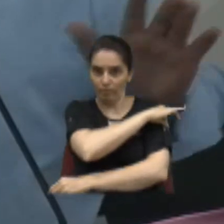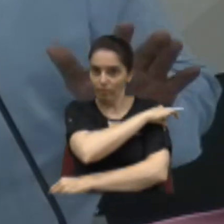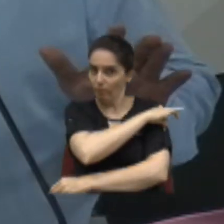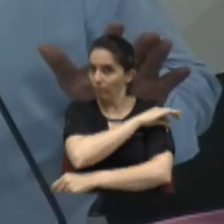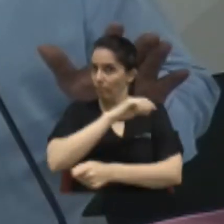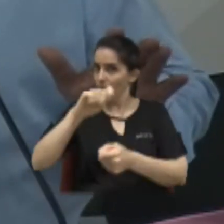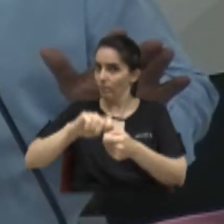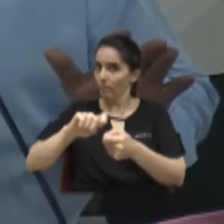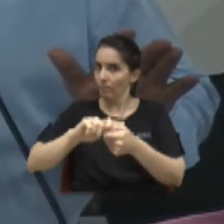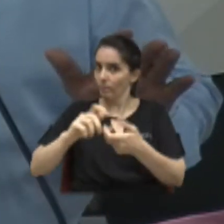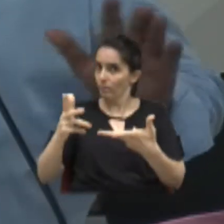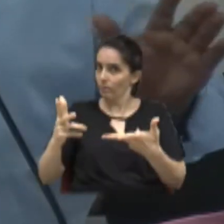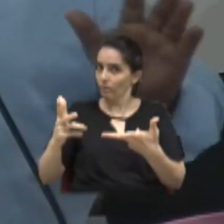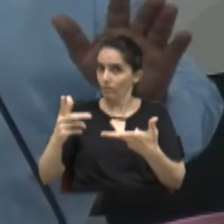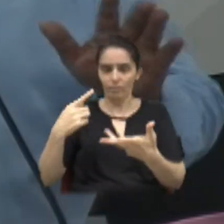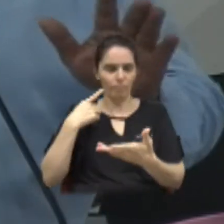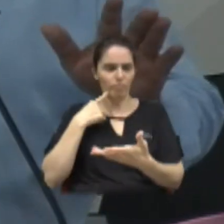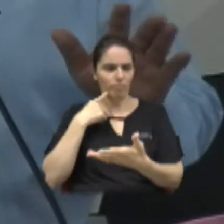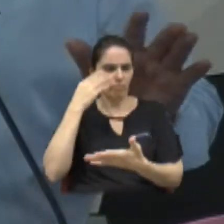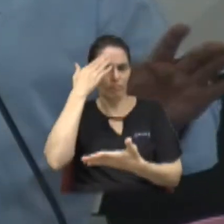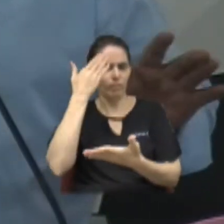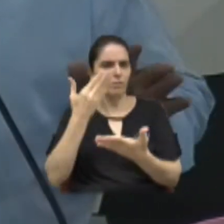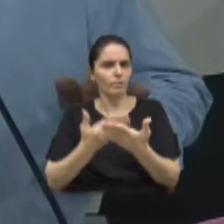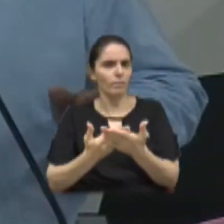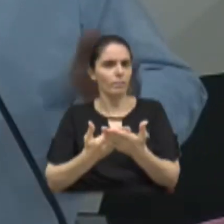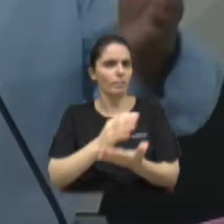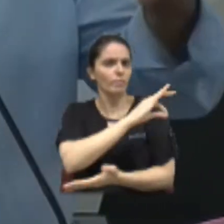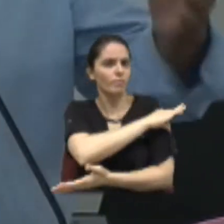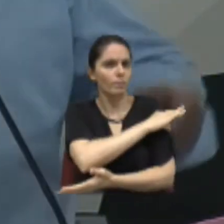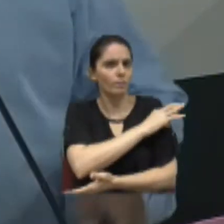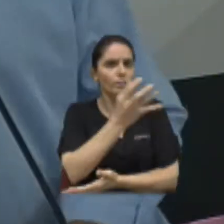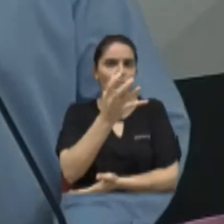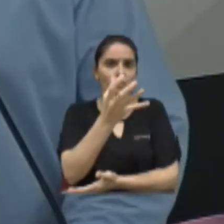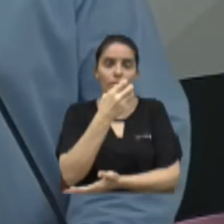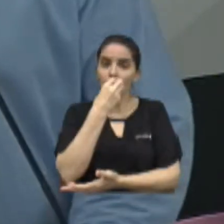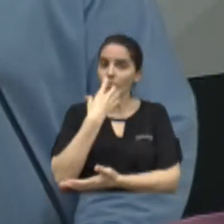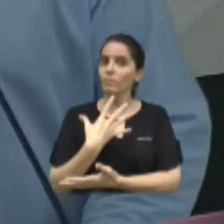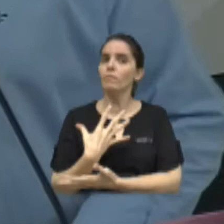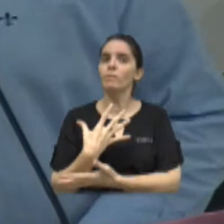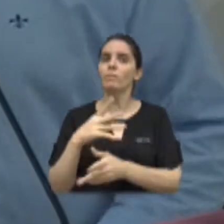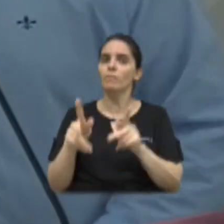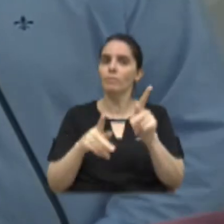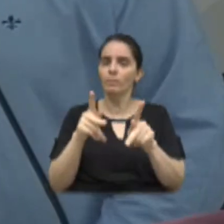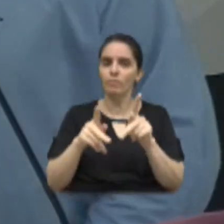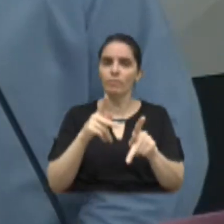não. Eu acredito que ele quer o bem da população. Até falam mais sobre